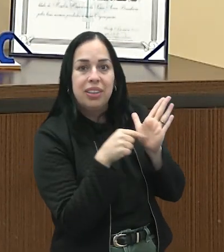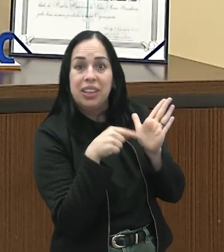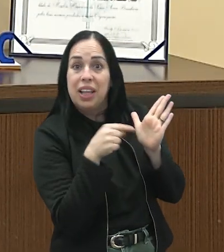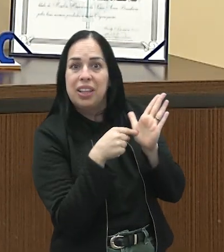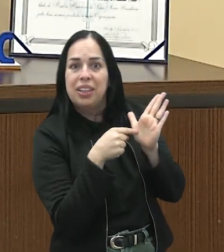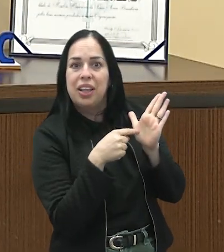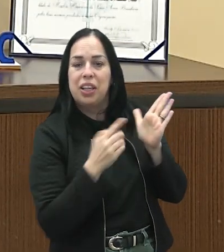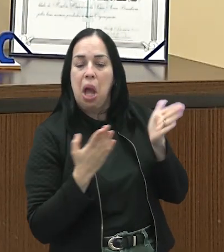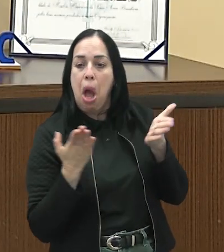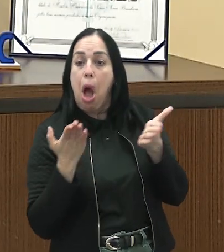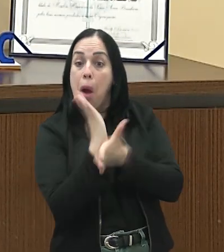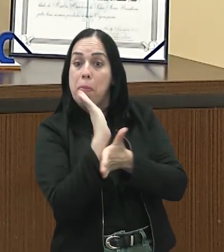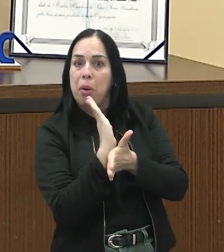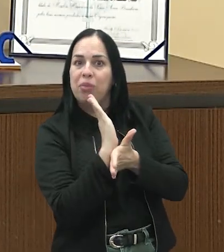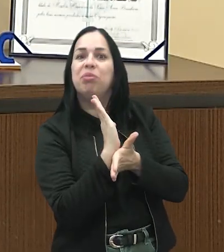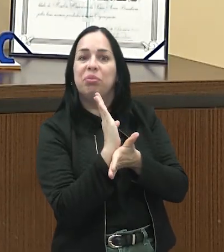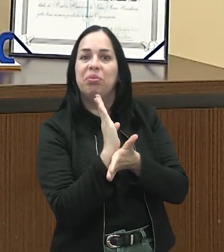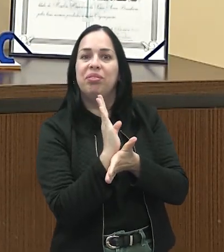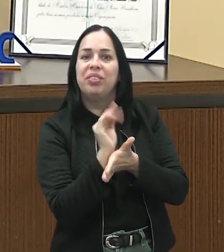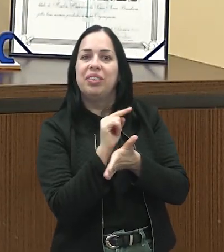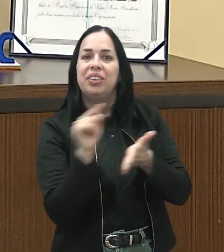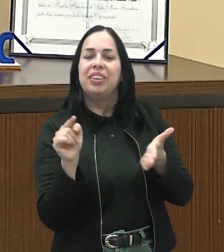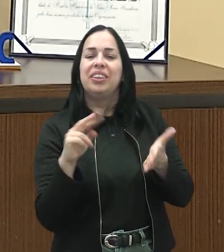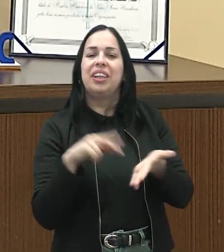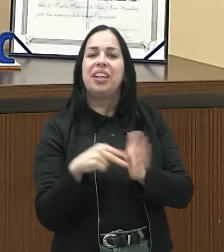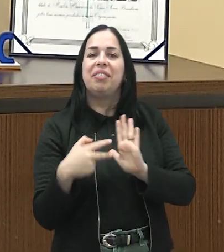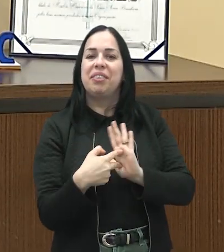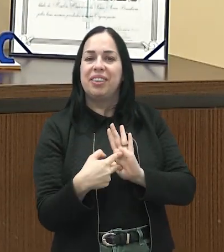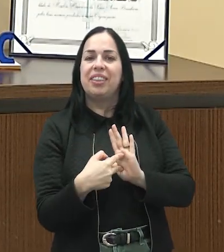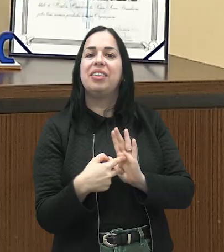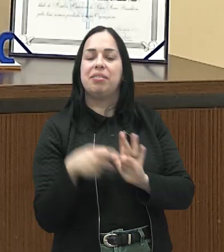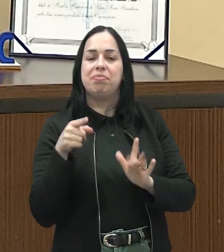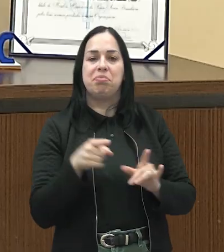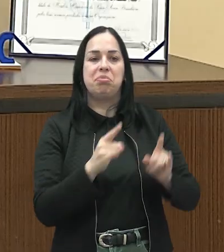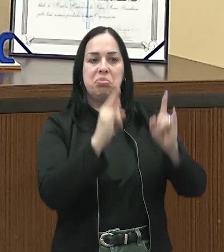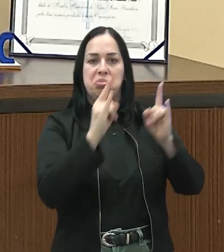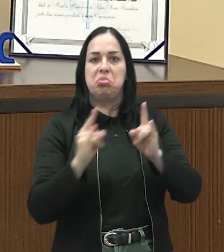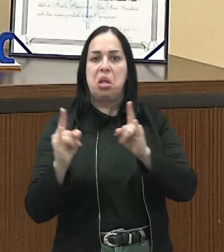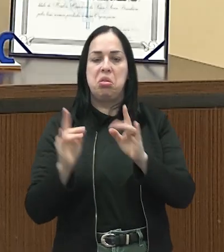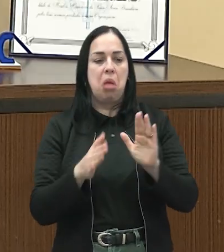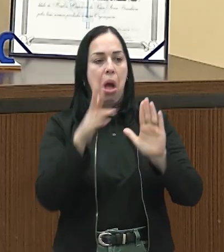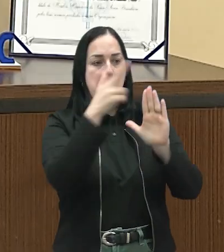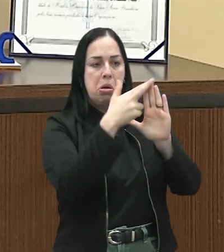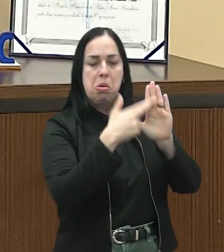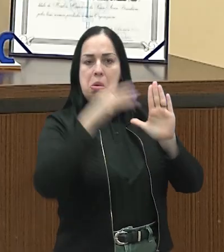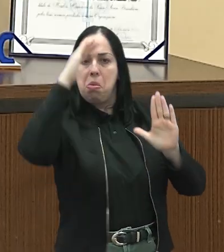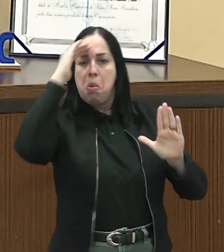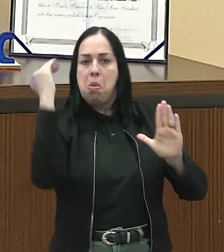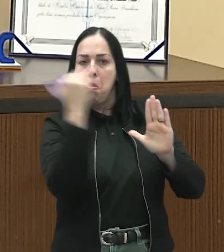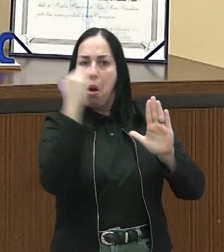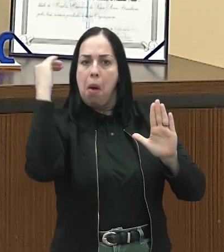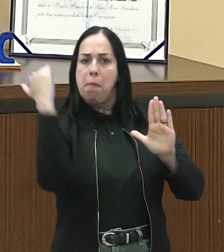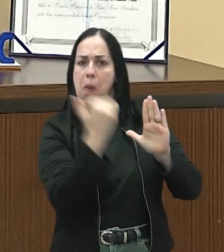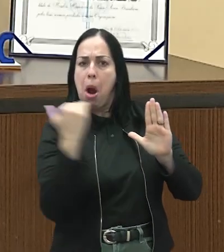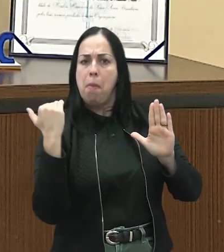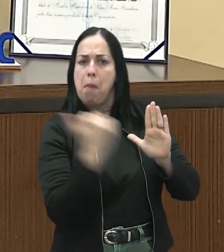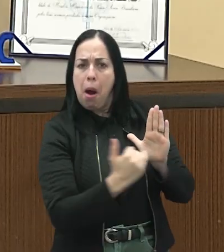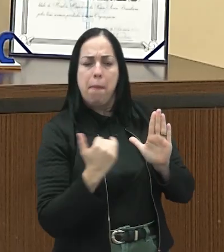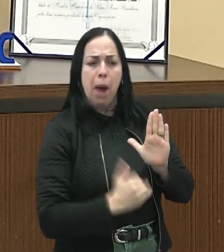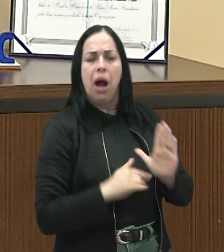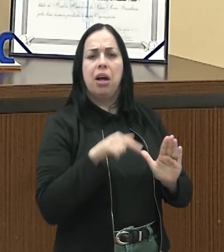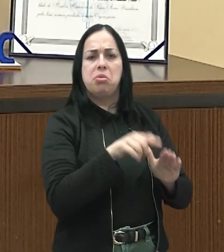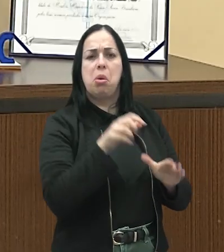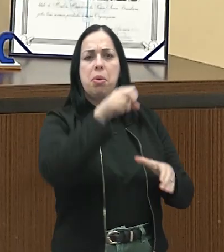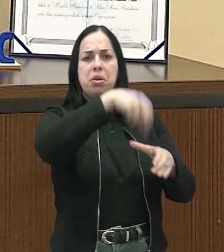Urban aprovado pela Urban, isso quer dizer que o condomínio está seguindo todas as regras, de